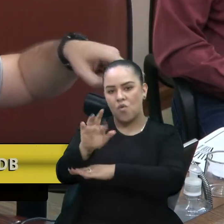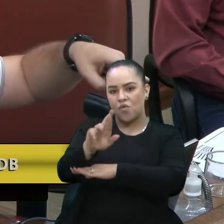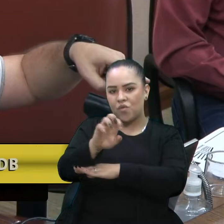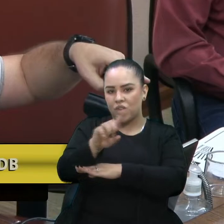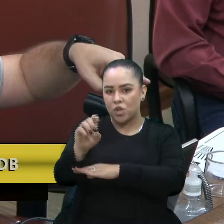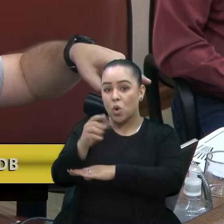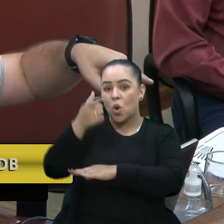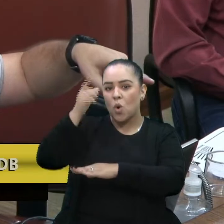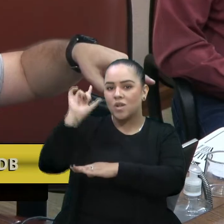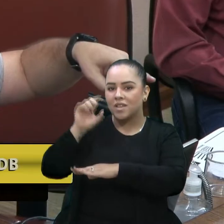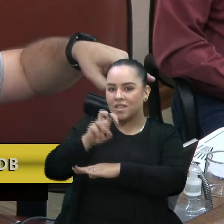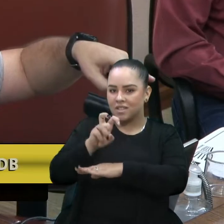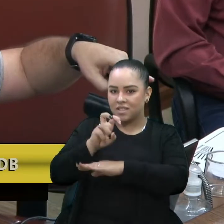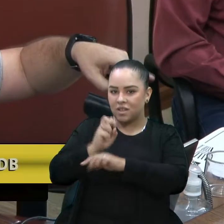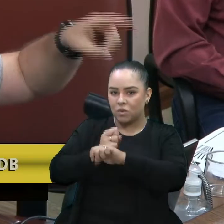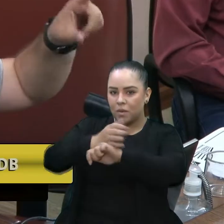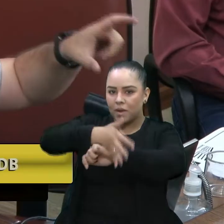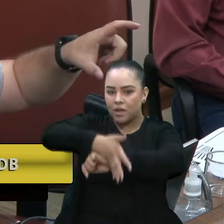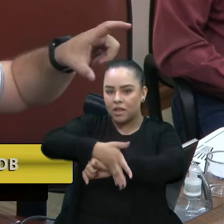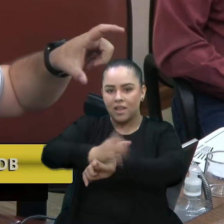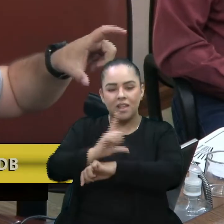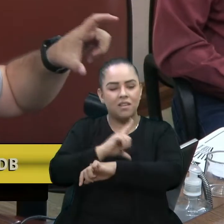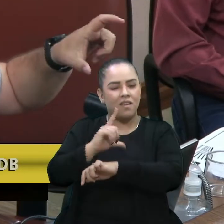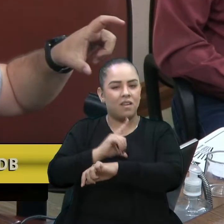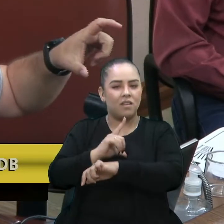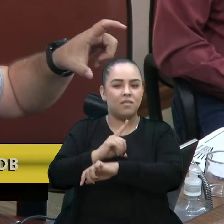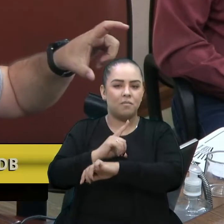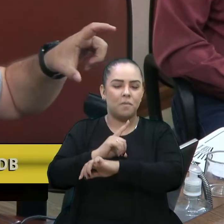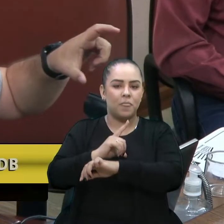às 5 horas da manhã, tinha mais